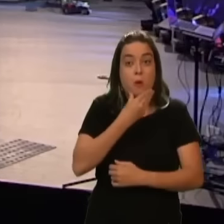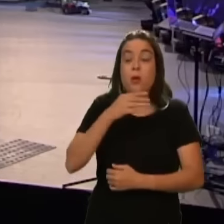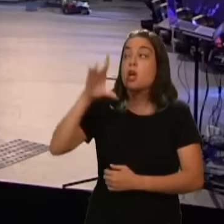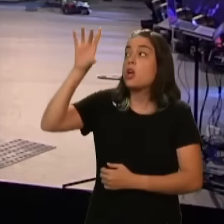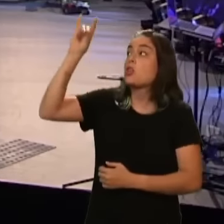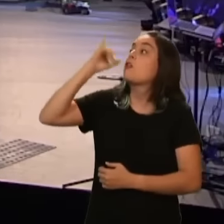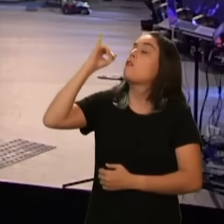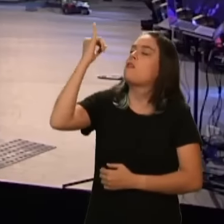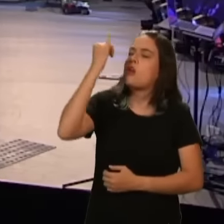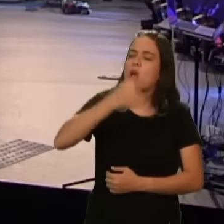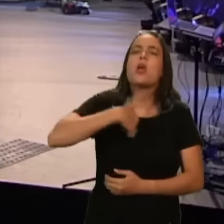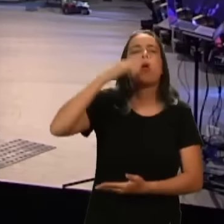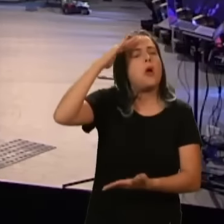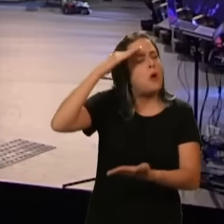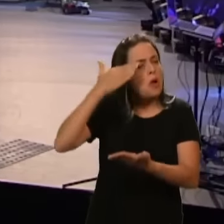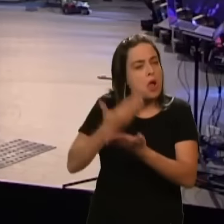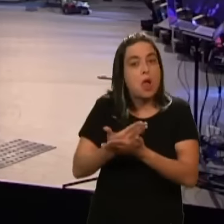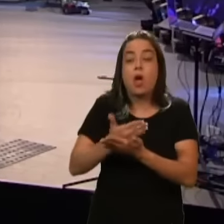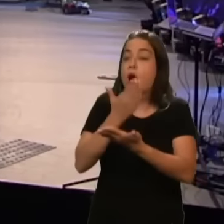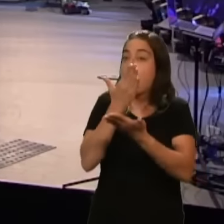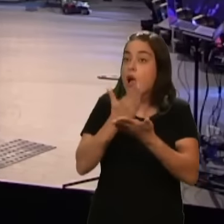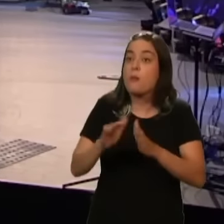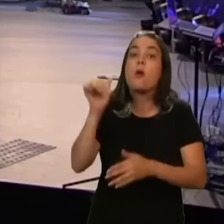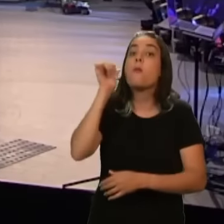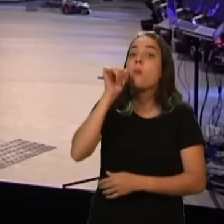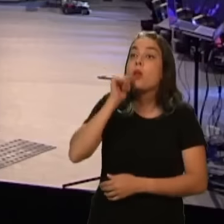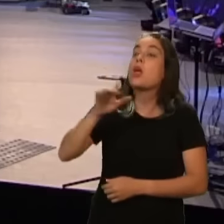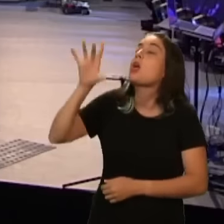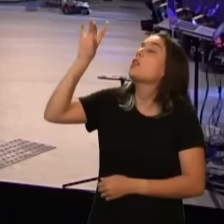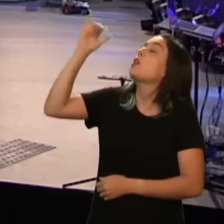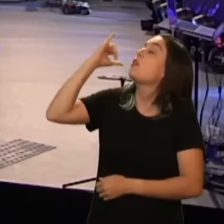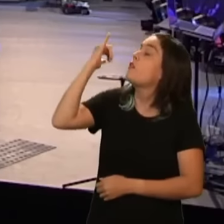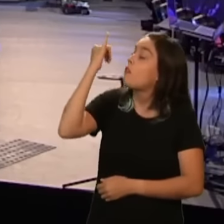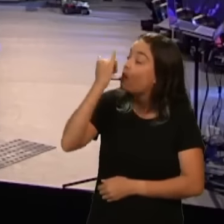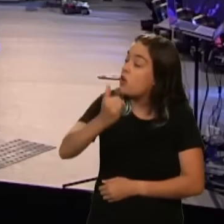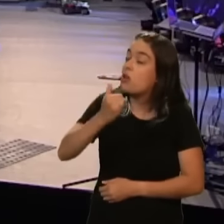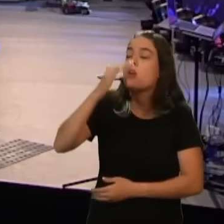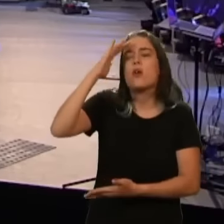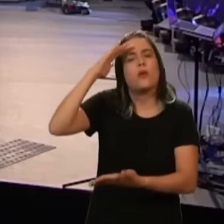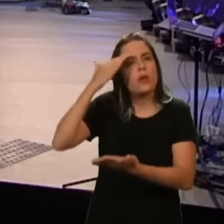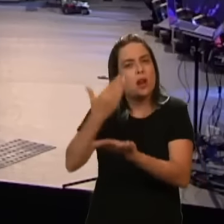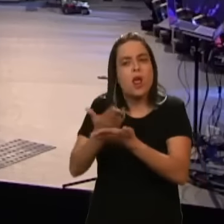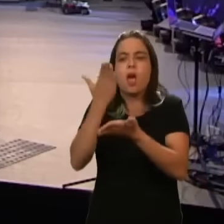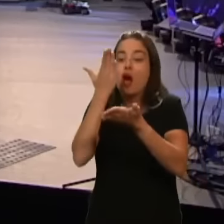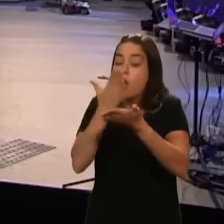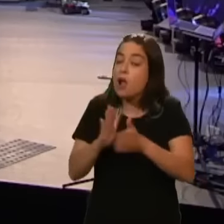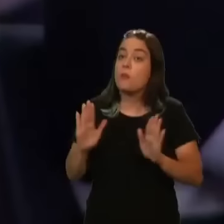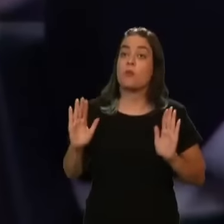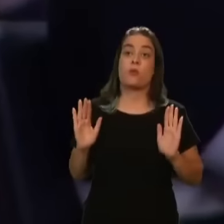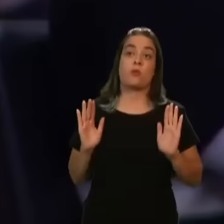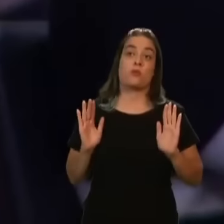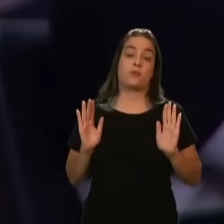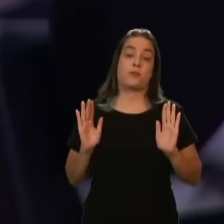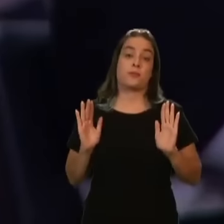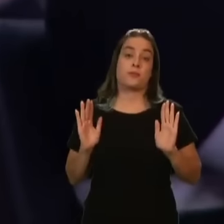Deus falou, eu creio, acabou. As mulheres: Deus falou, eu creio,